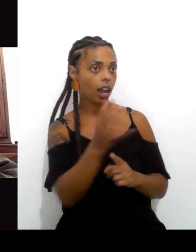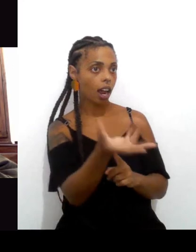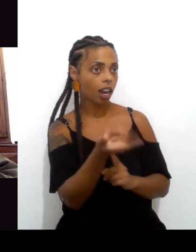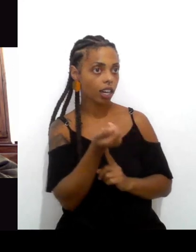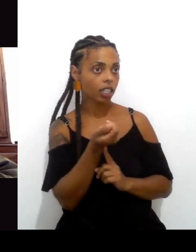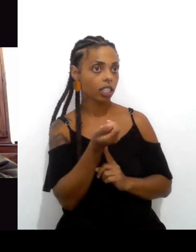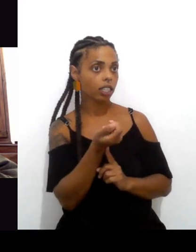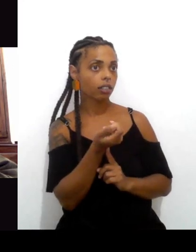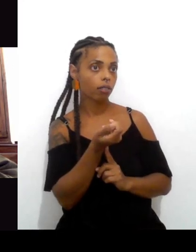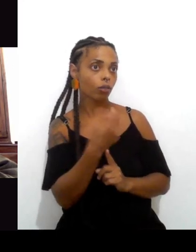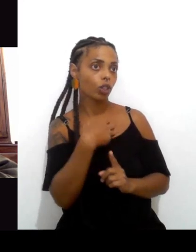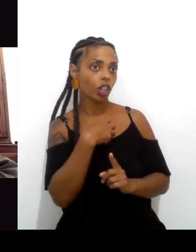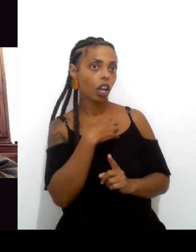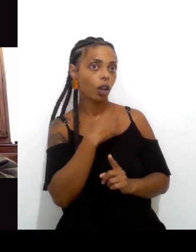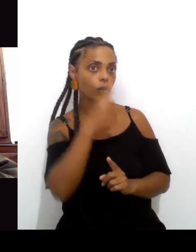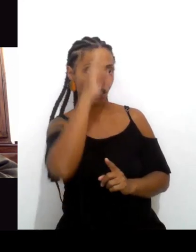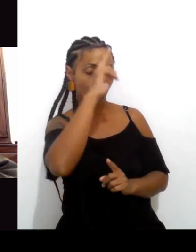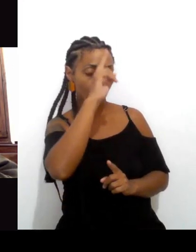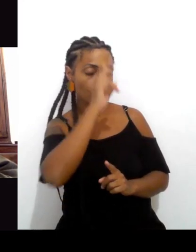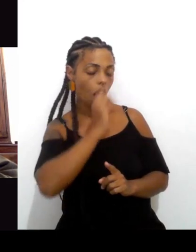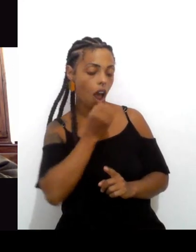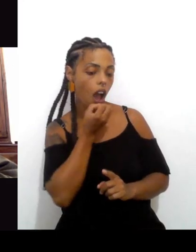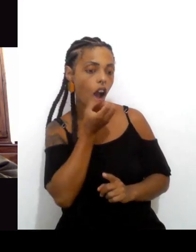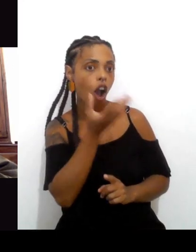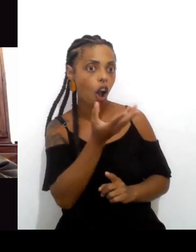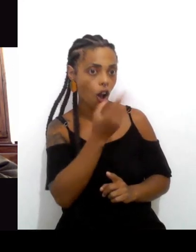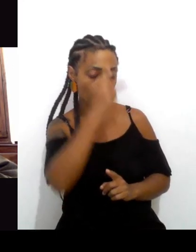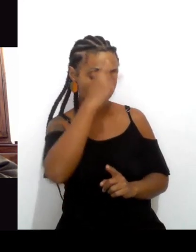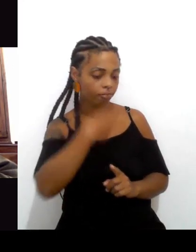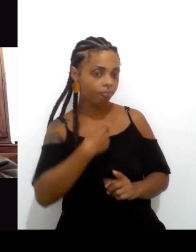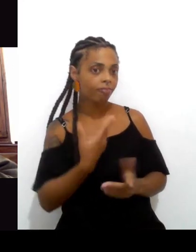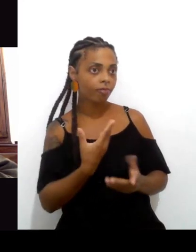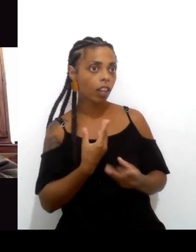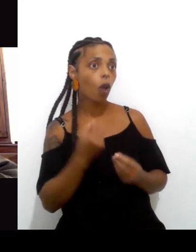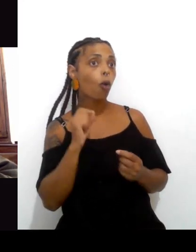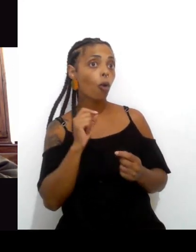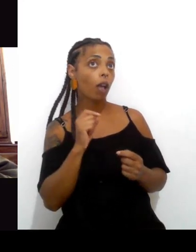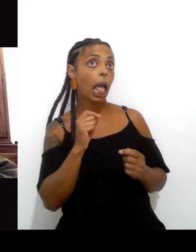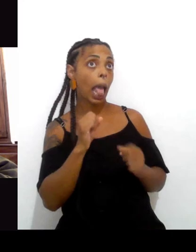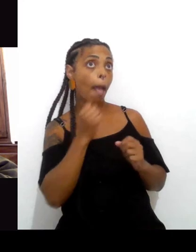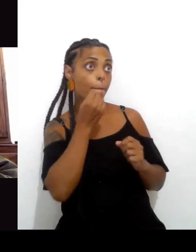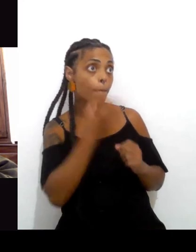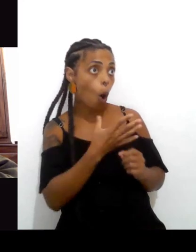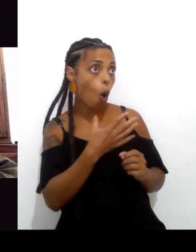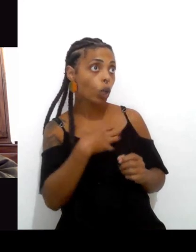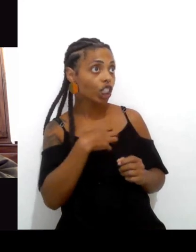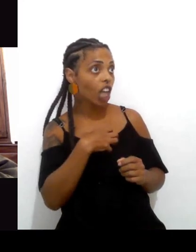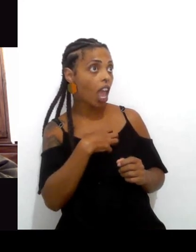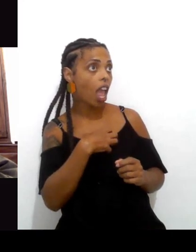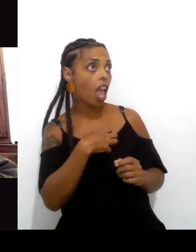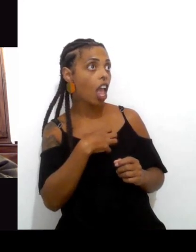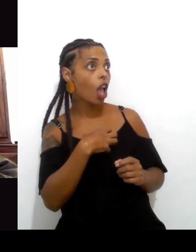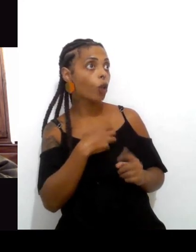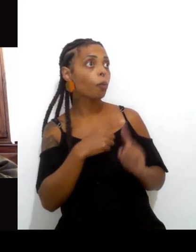autobiográfica né Quais são as potencialidades e quais são os perigos da gente trazer essa leitura